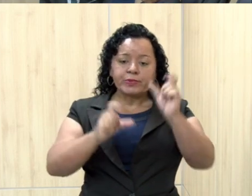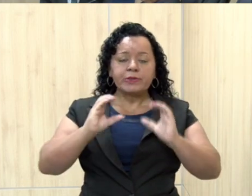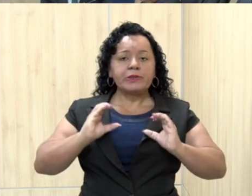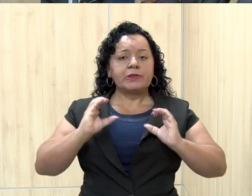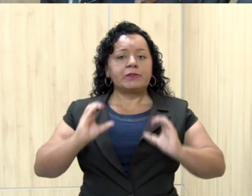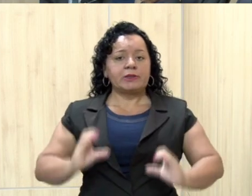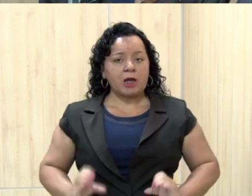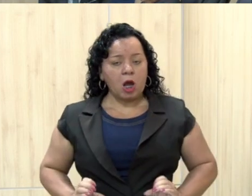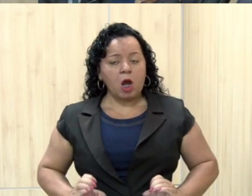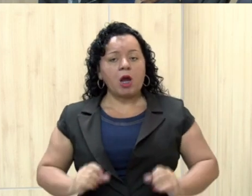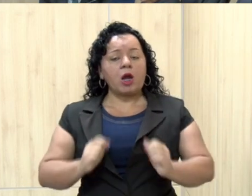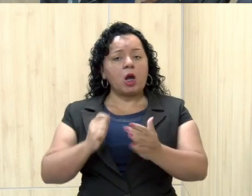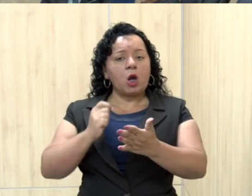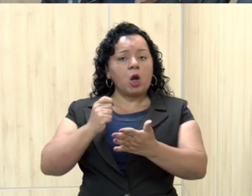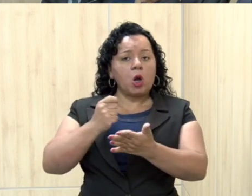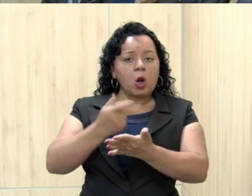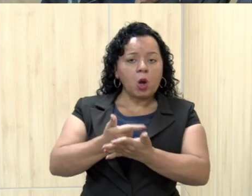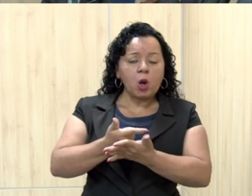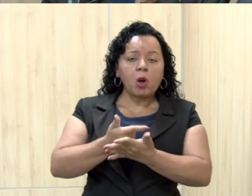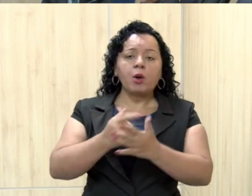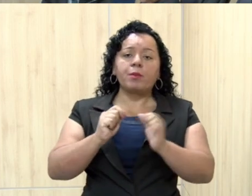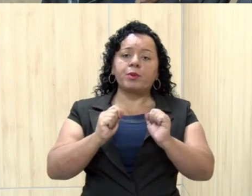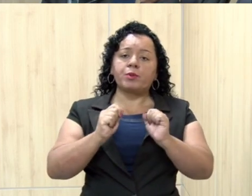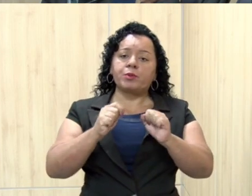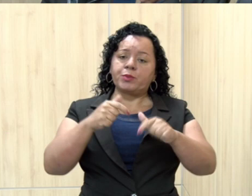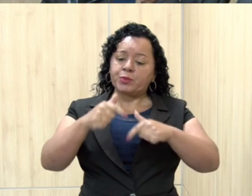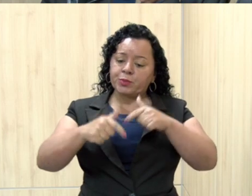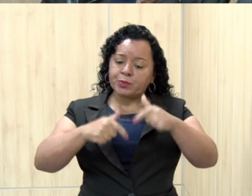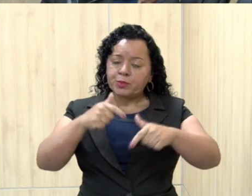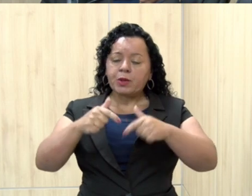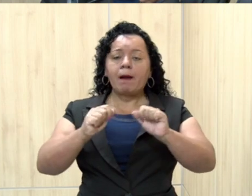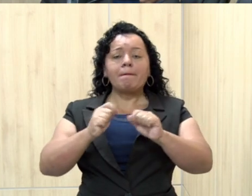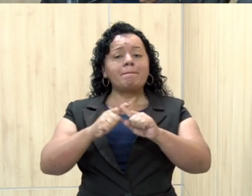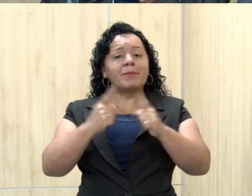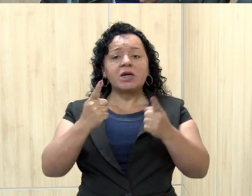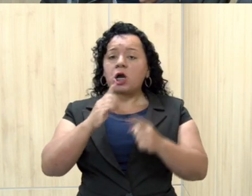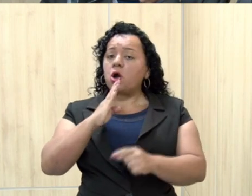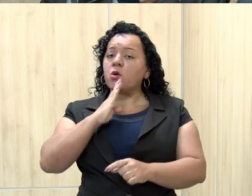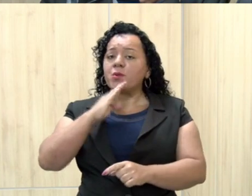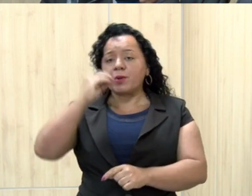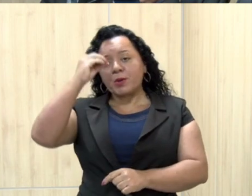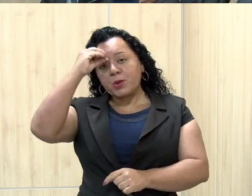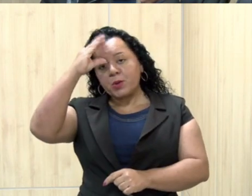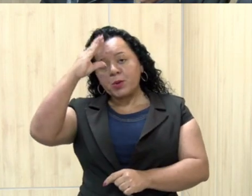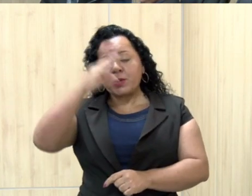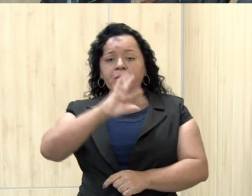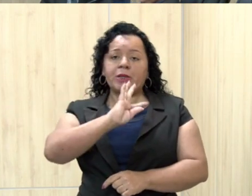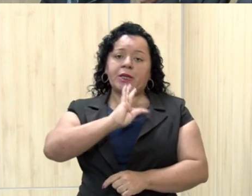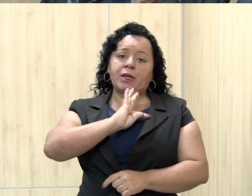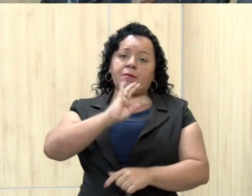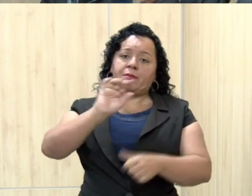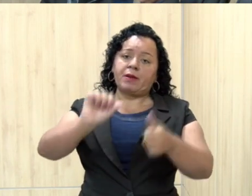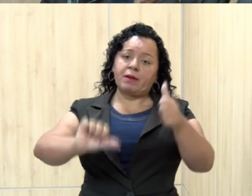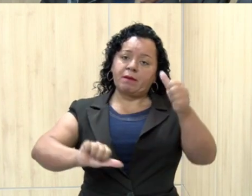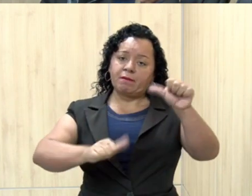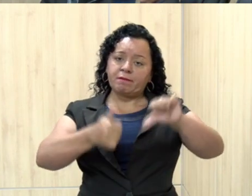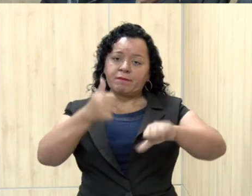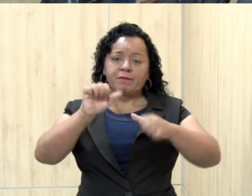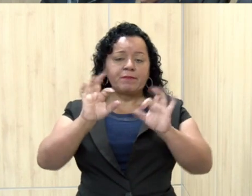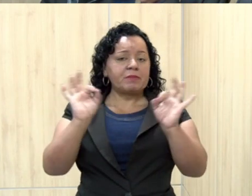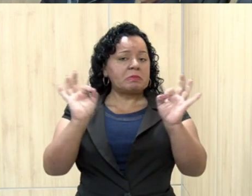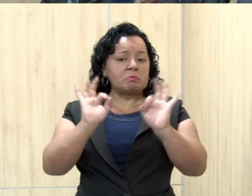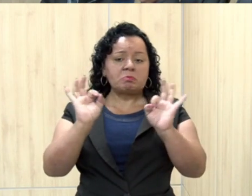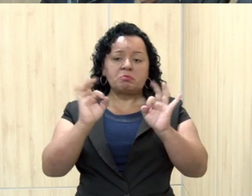cidadão compra o serviço mas ele não tem conhecimento técnico para poder avaliar e depois ele não tem nenhum instrumento é